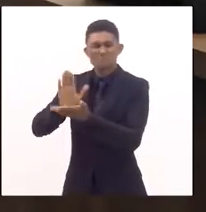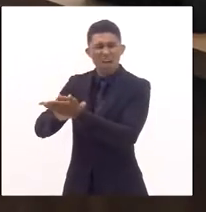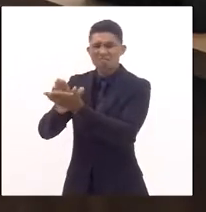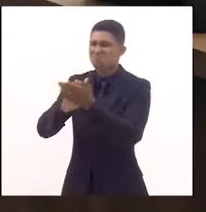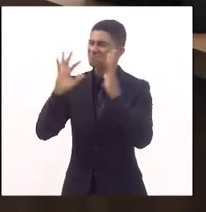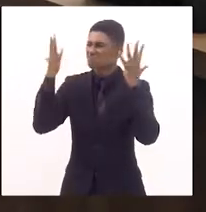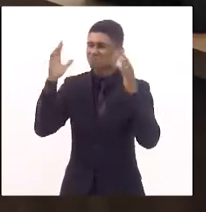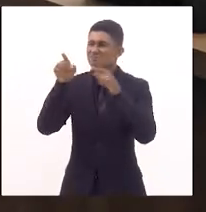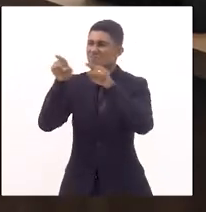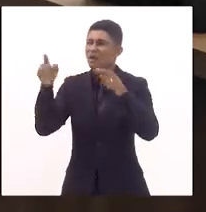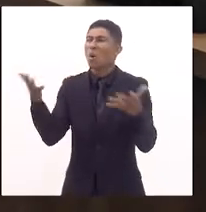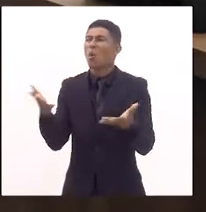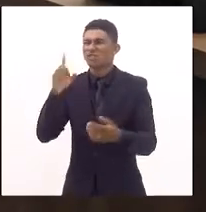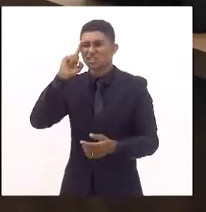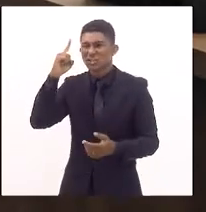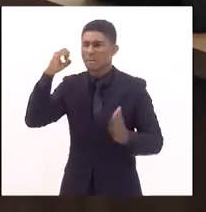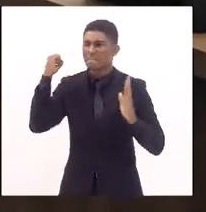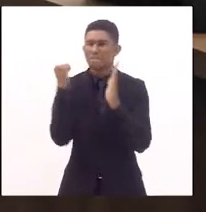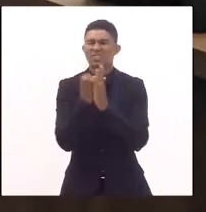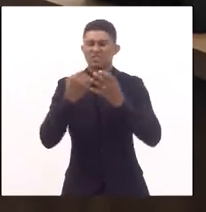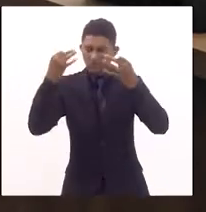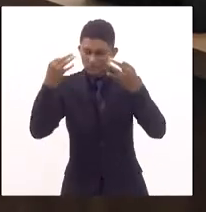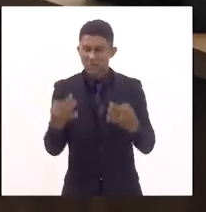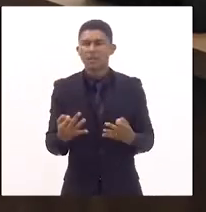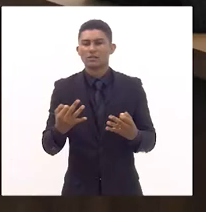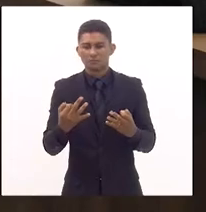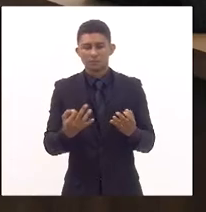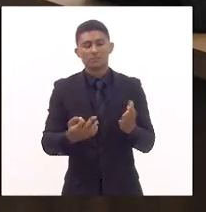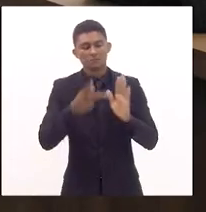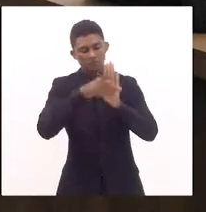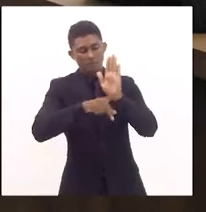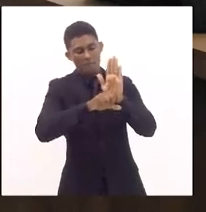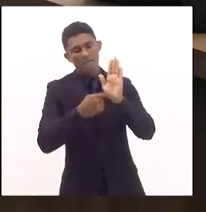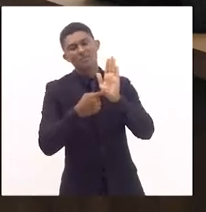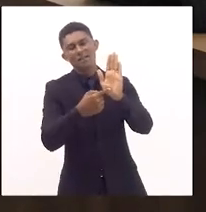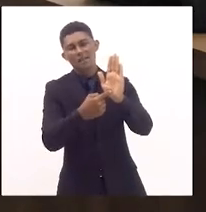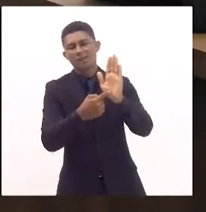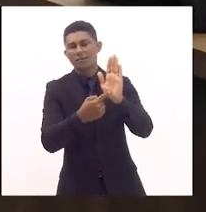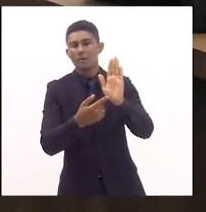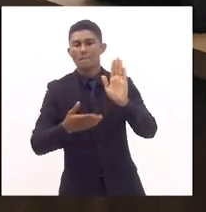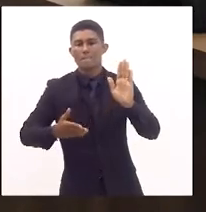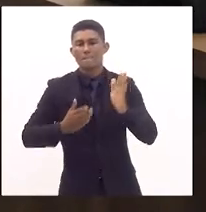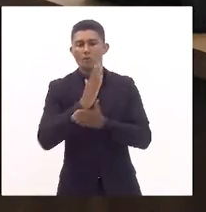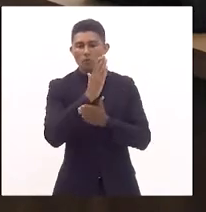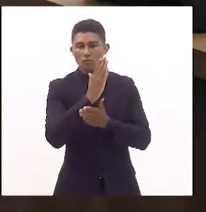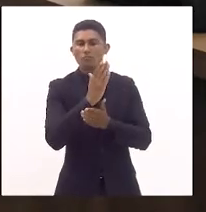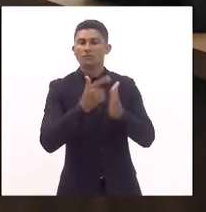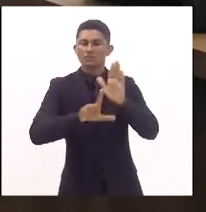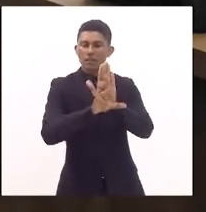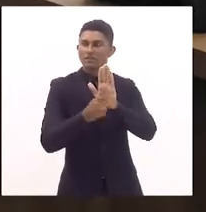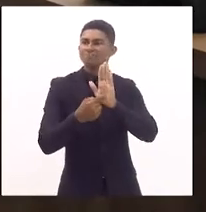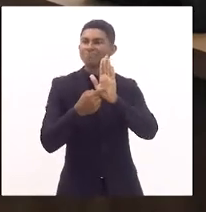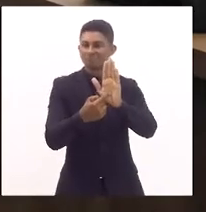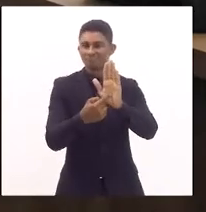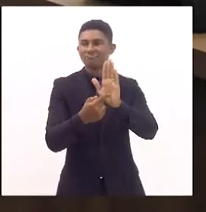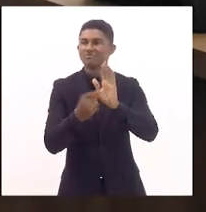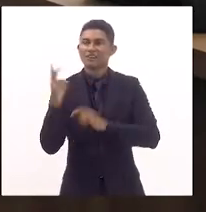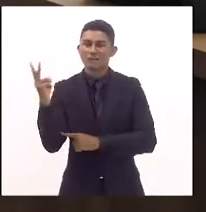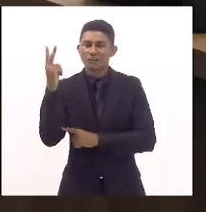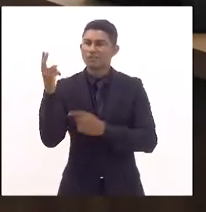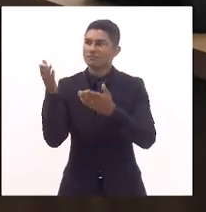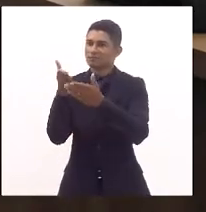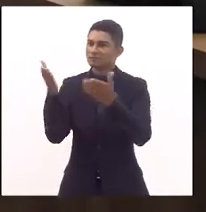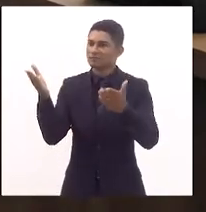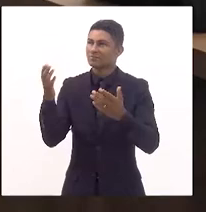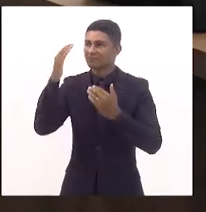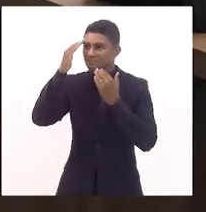fazem história no dia de hoje com a aprovação desse projeto de lei, dessa lei, né, que valoriza os catadores